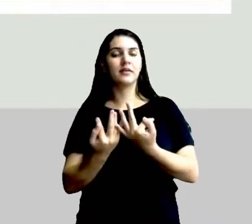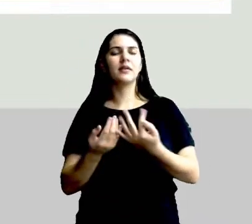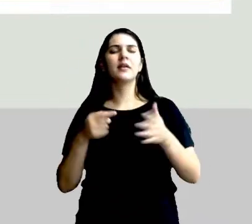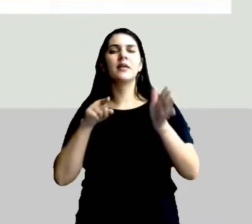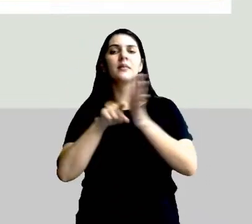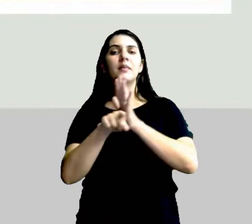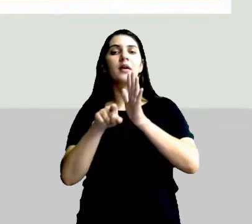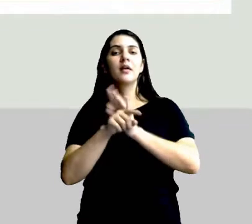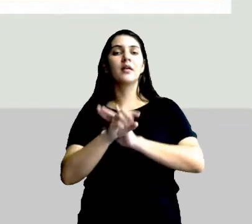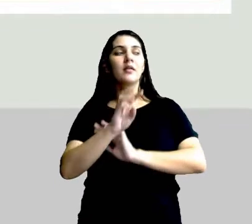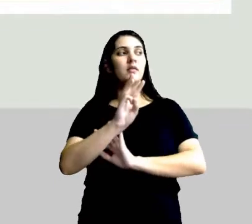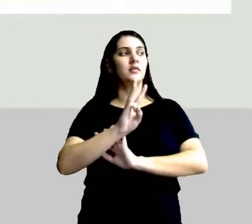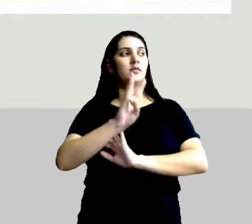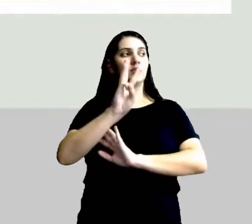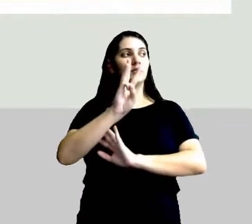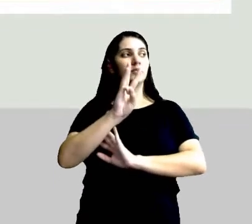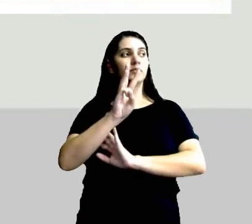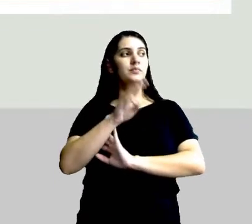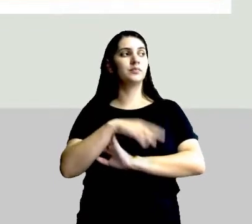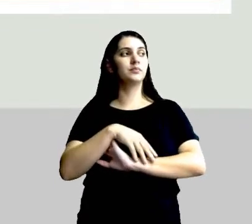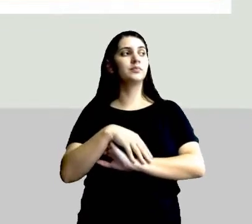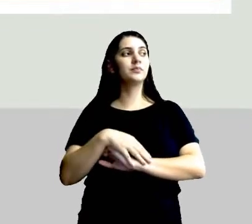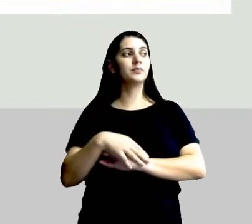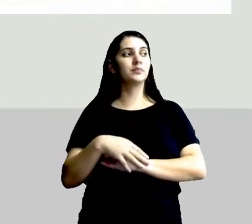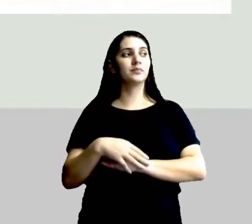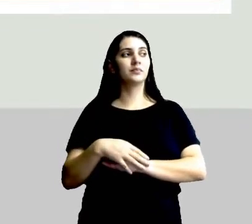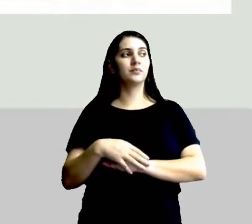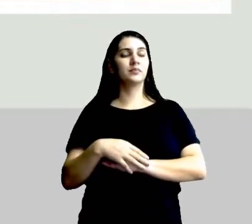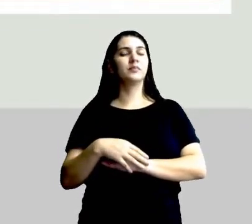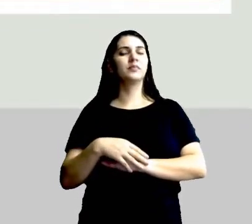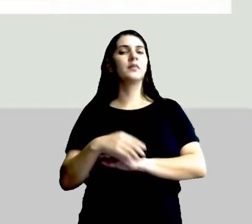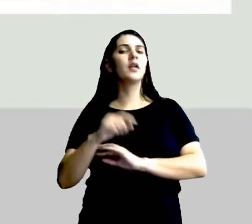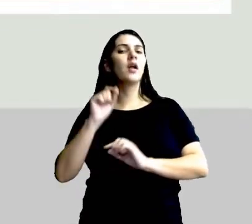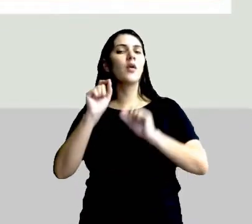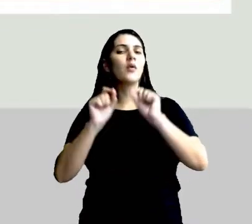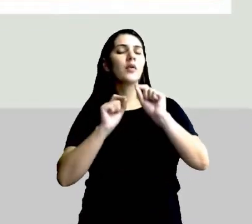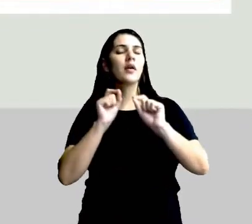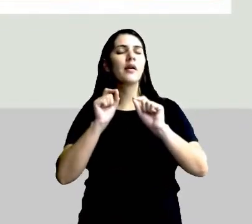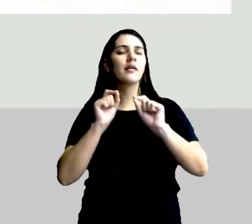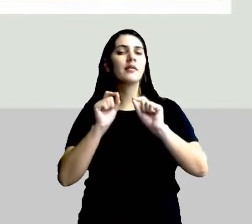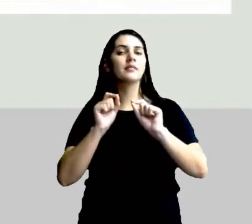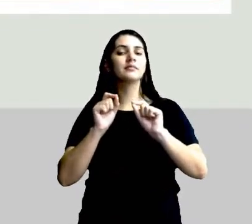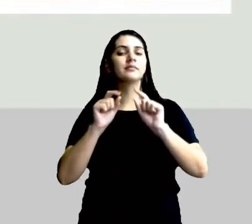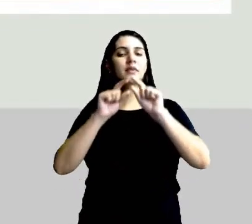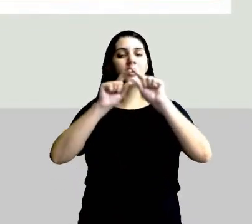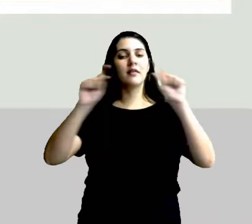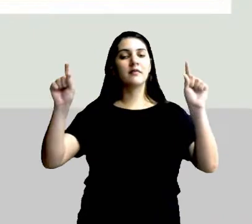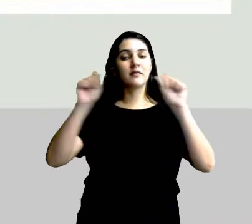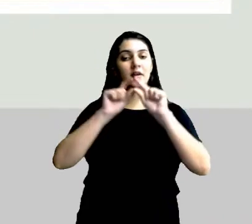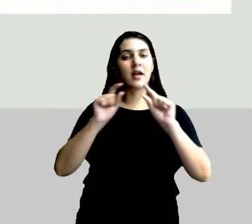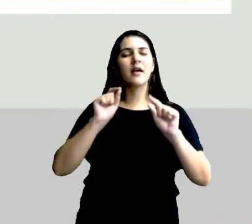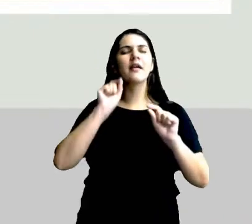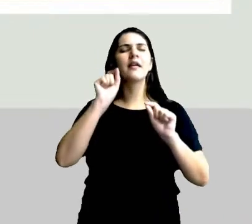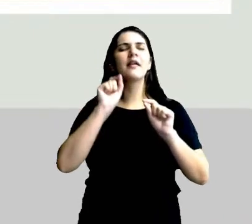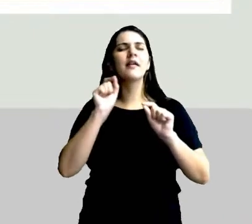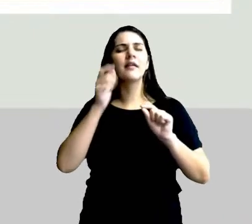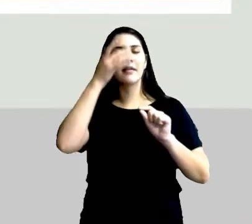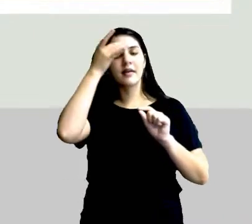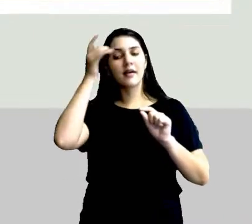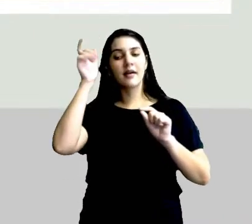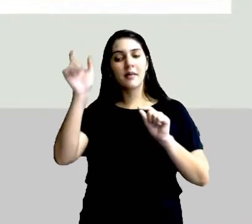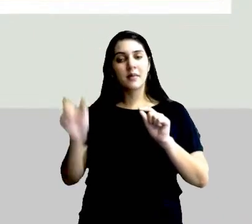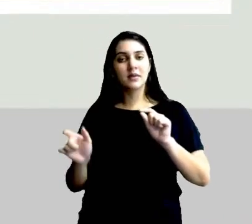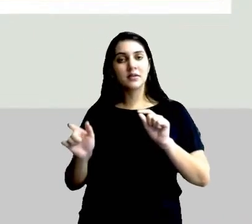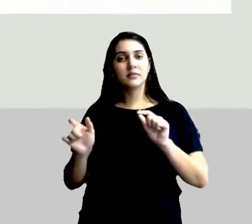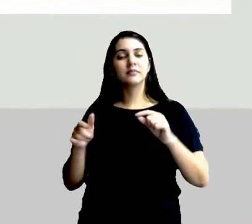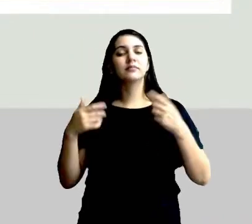E aí eu pergunto, who are Paul and Pat? Que é exatamente quem são Paul e Pat. Eu quero